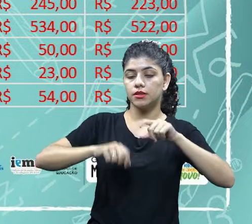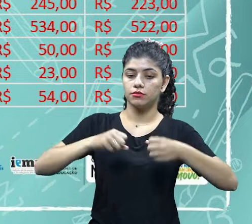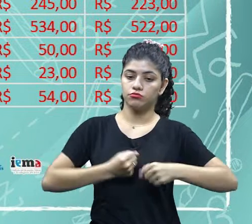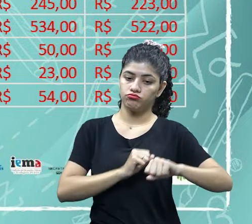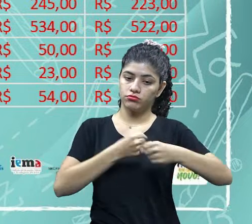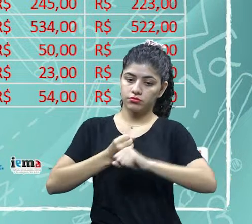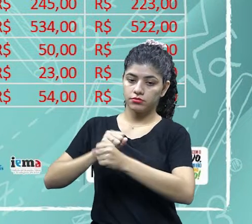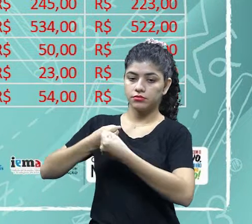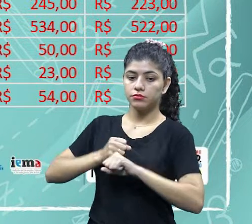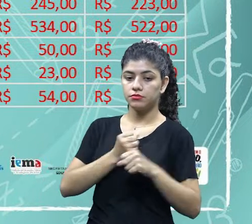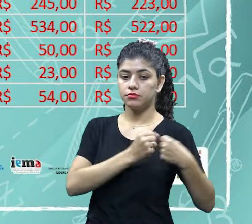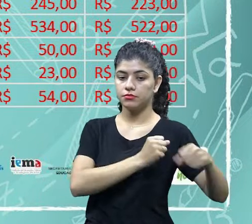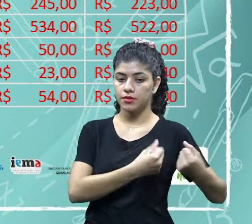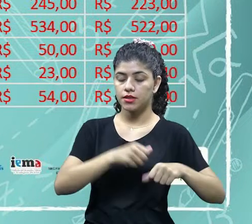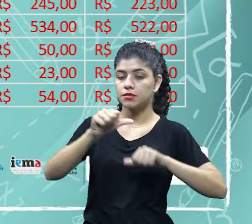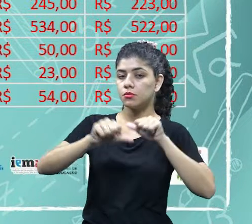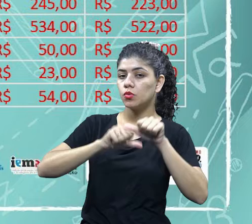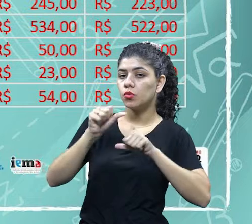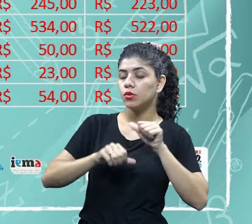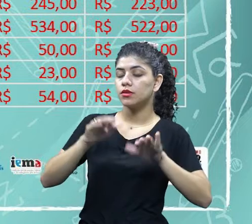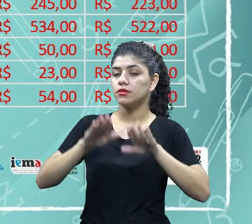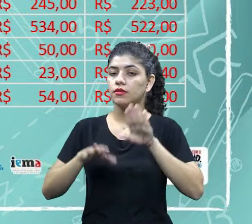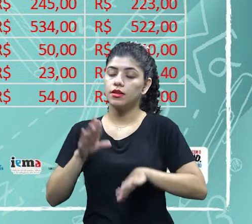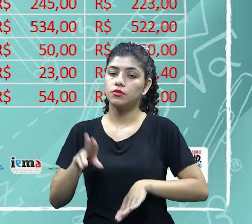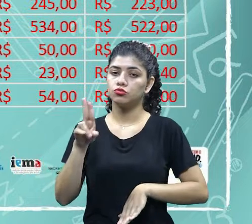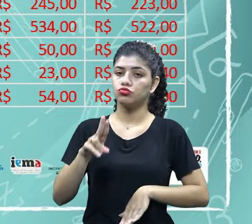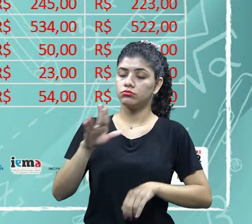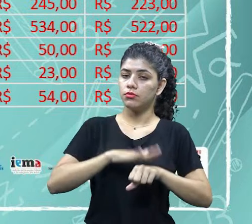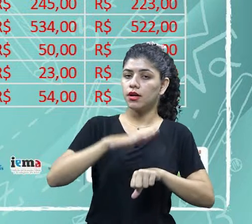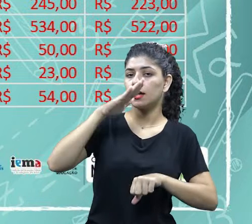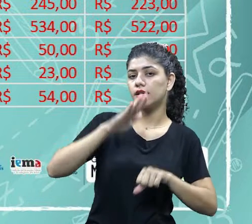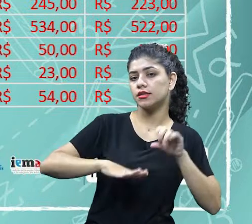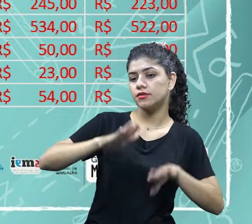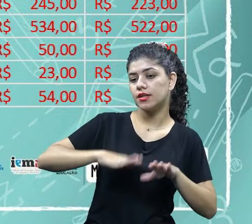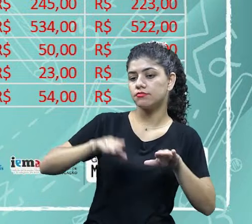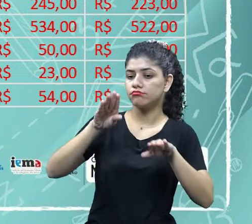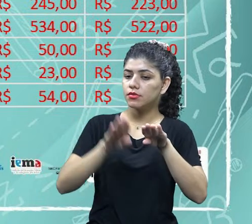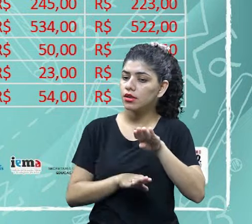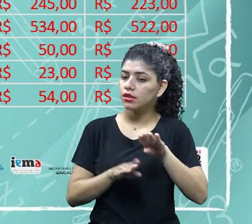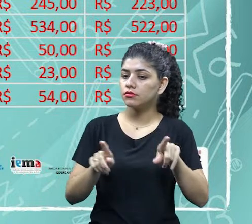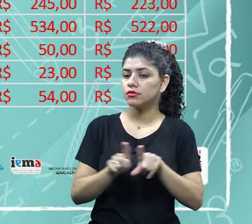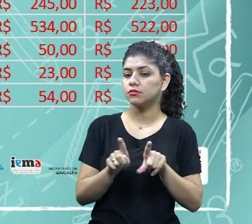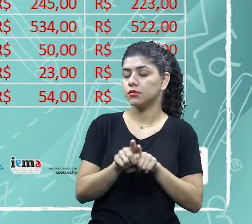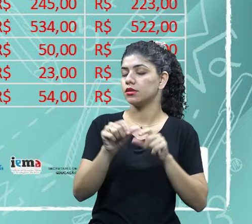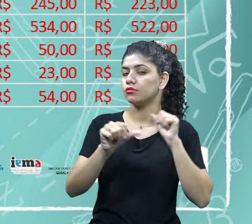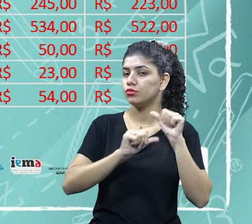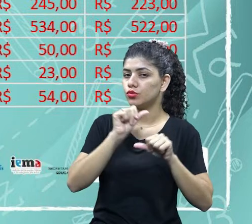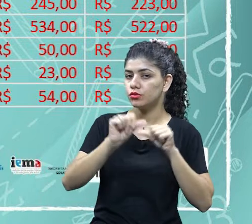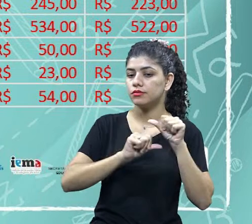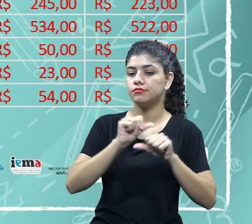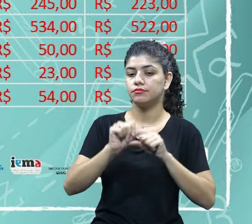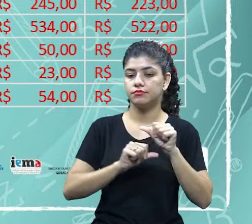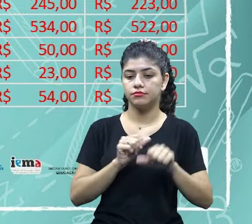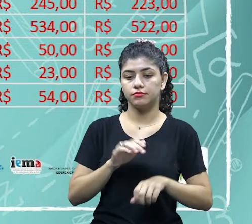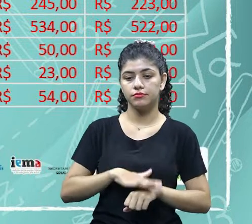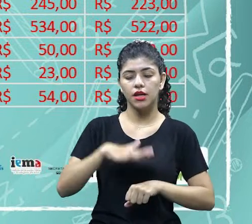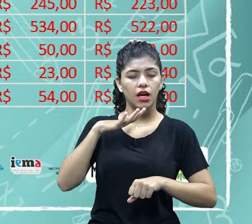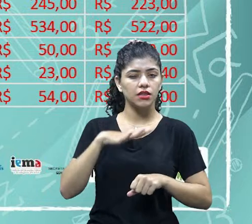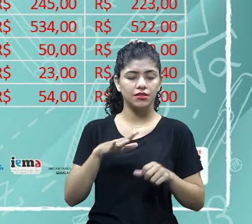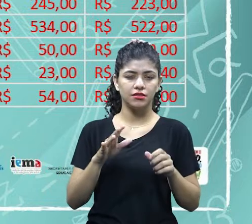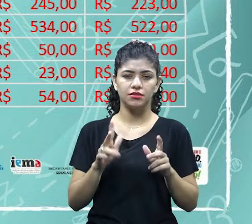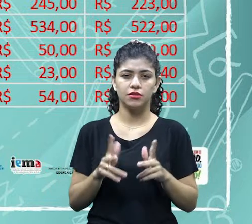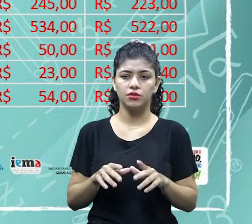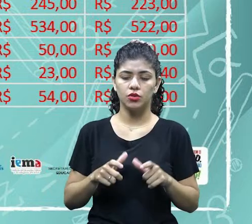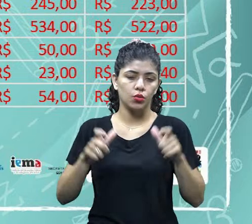também varia muito, porque às vezes você gasta mais com material de limpeza, às vezes gasta menos, então vejo que o valor variou, mas não oscilou